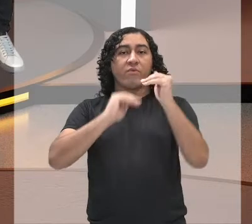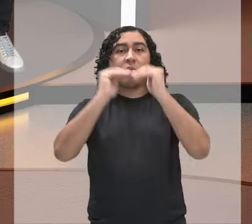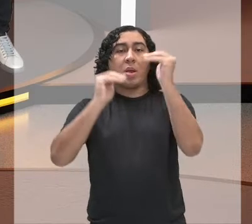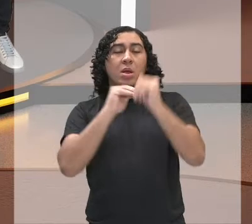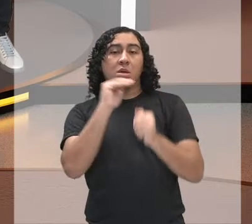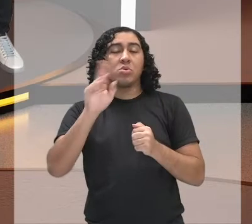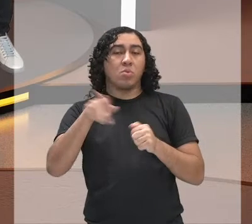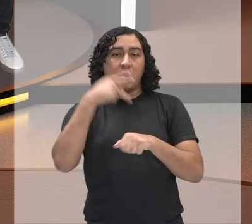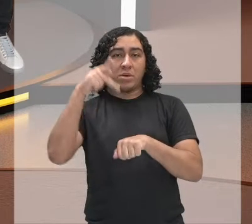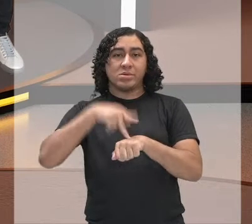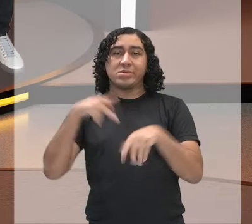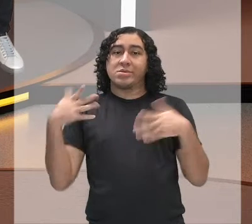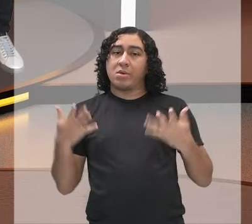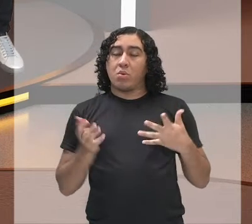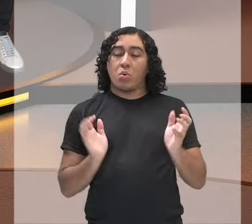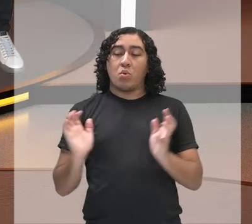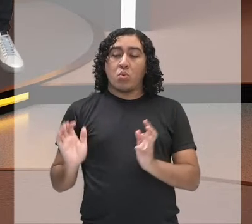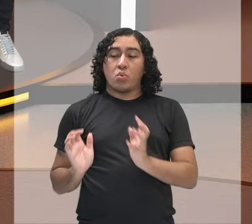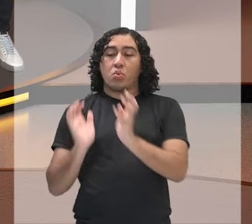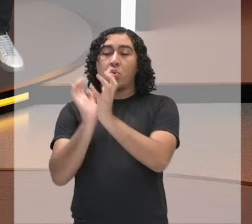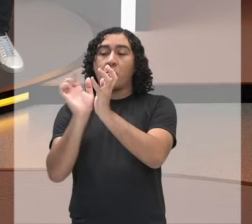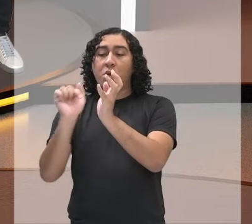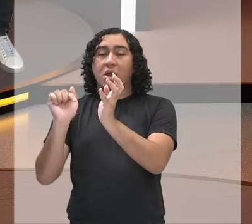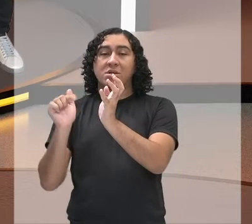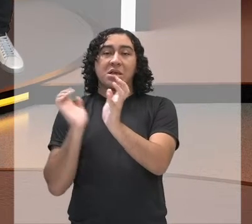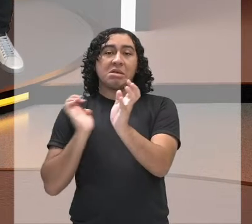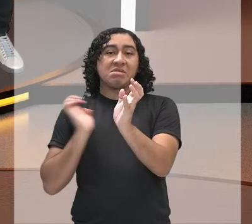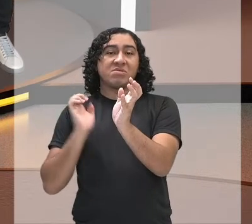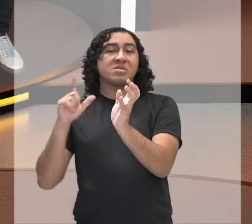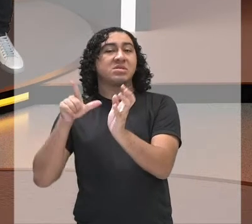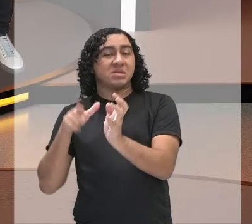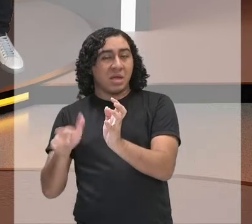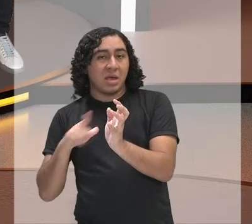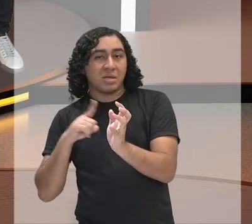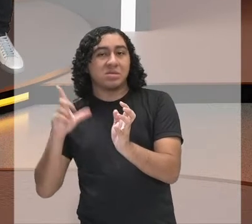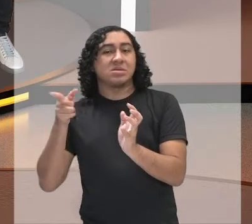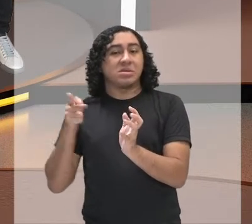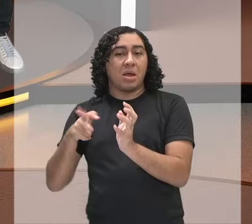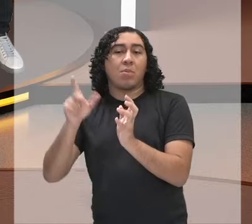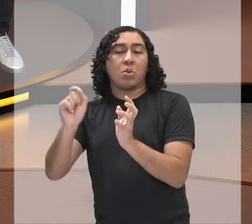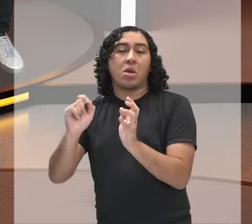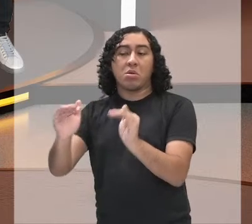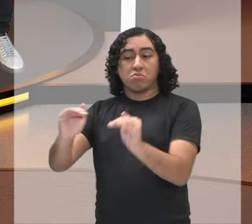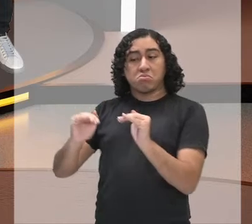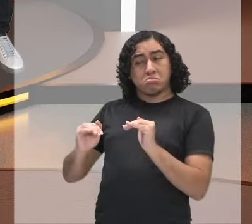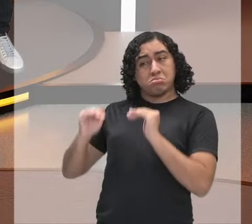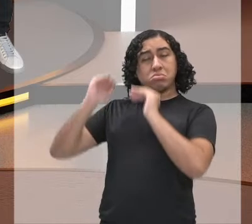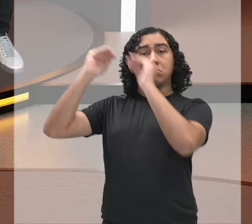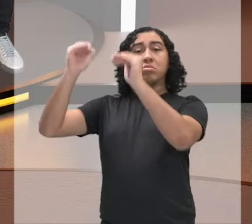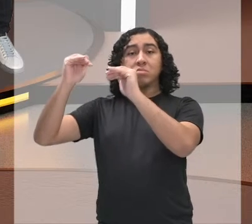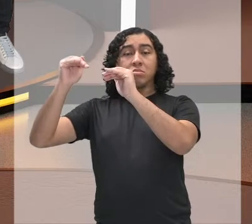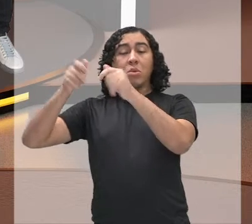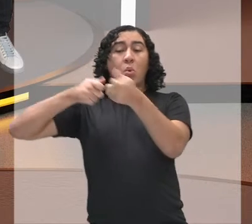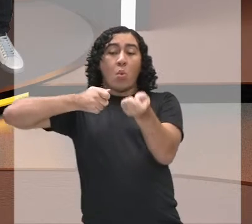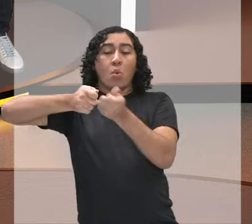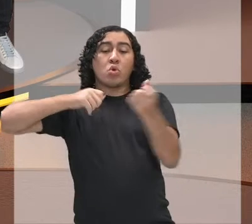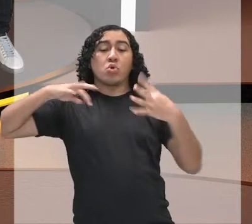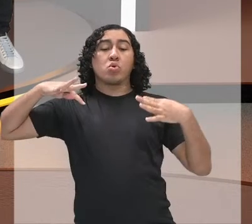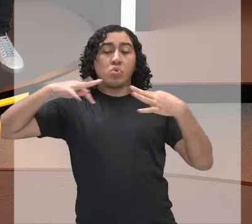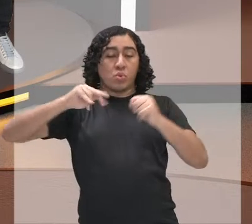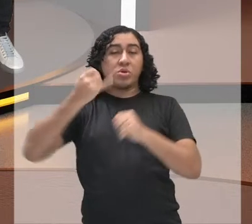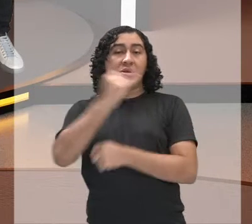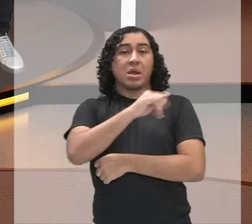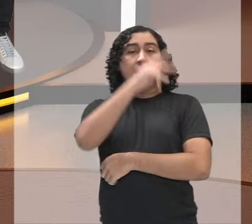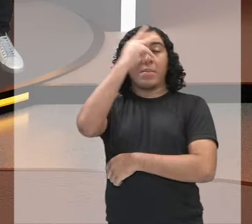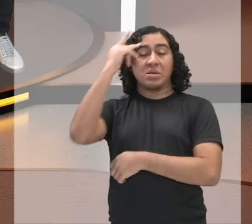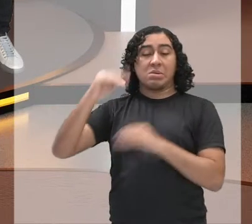Então, esse pequeno grupo, eles sempre tiveram o país como deles, né? Então, aqueles que não fazem parte, né,